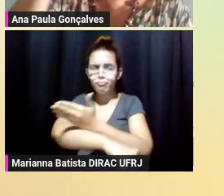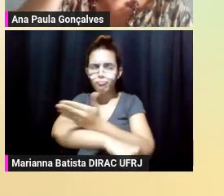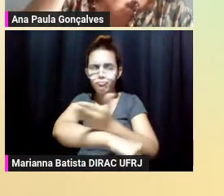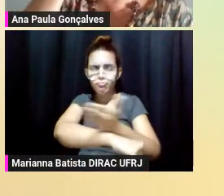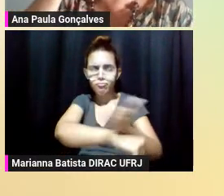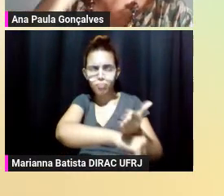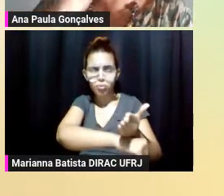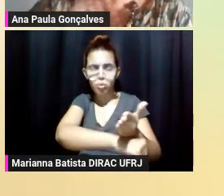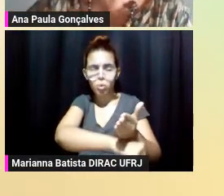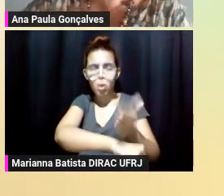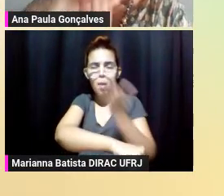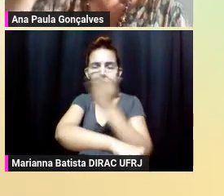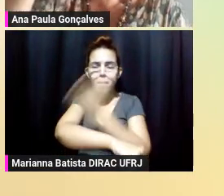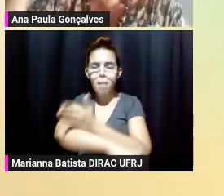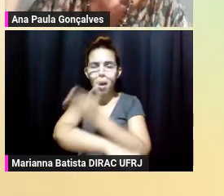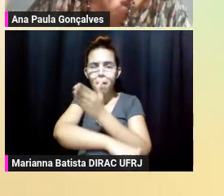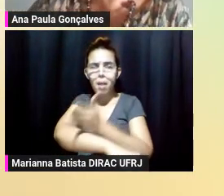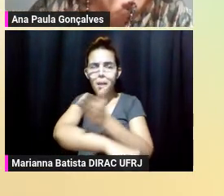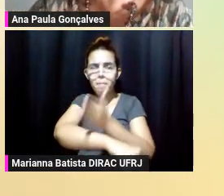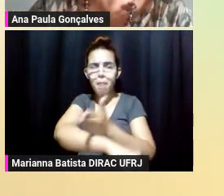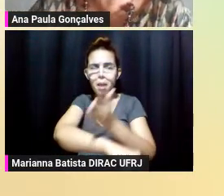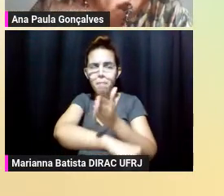vou para a graduação,